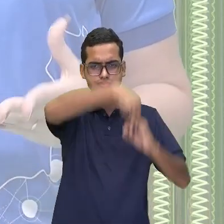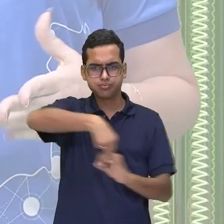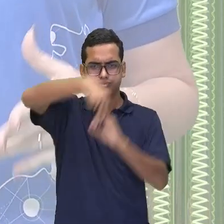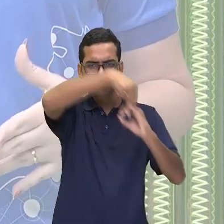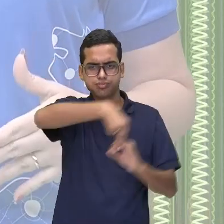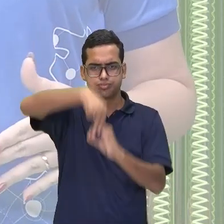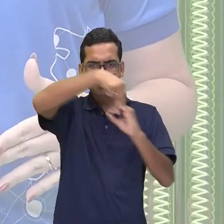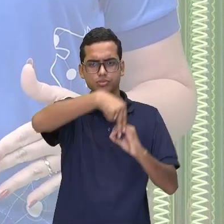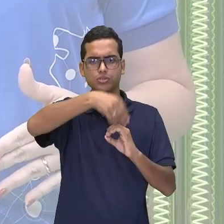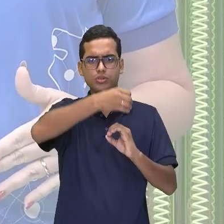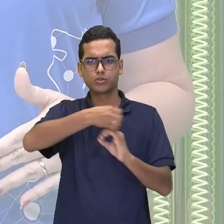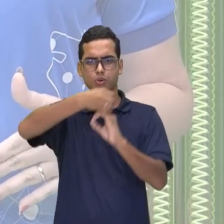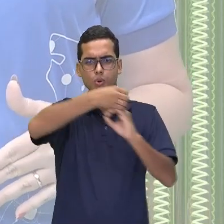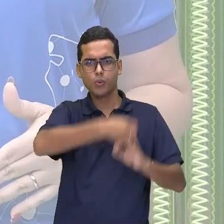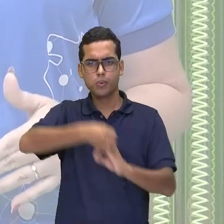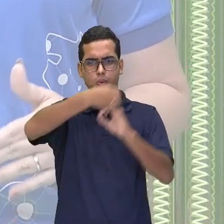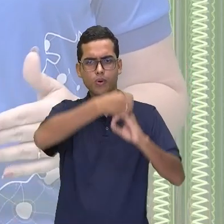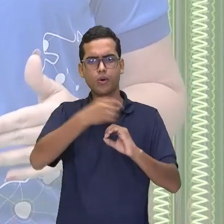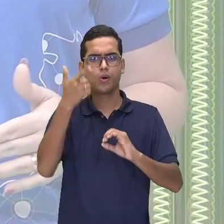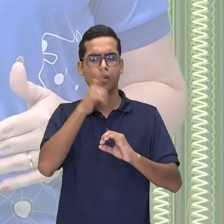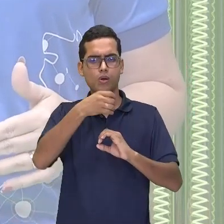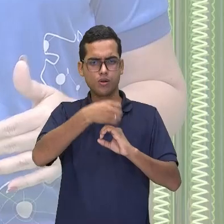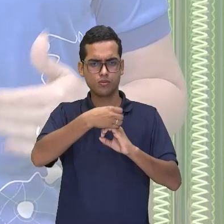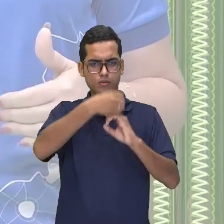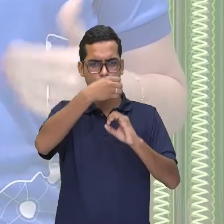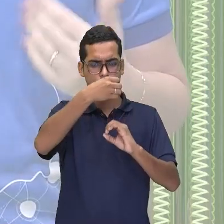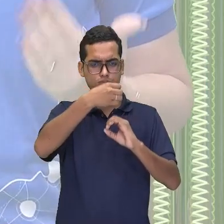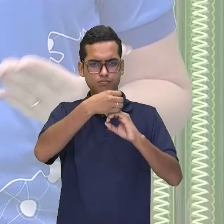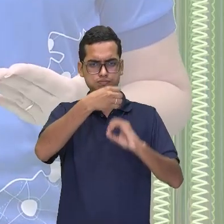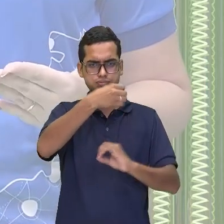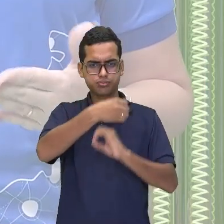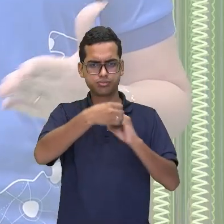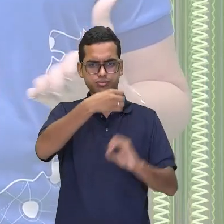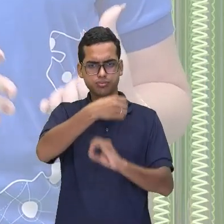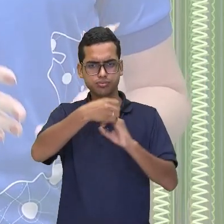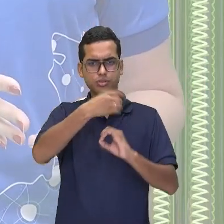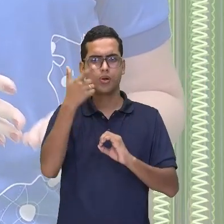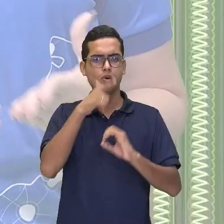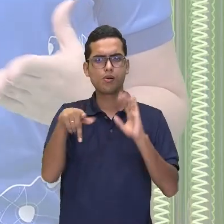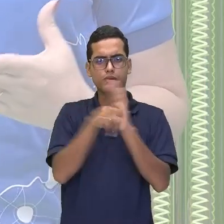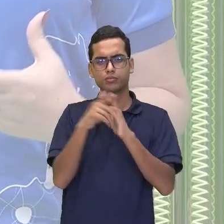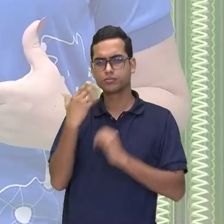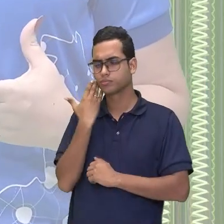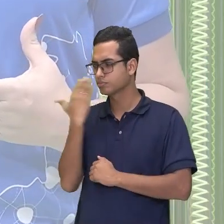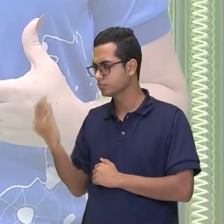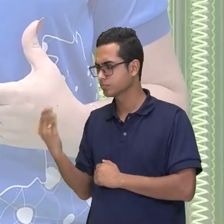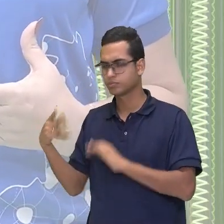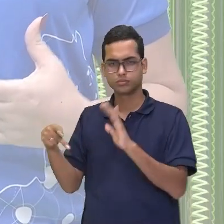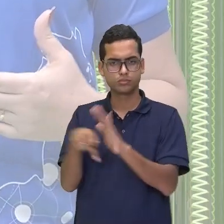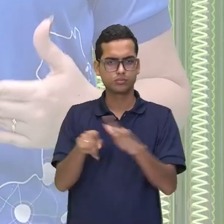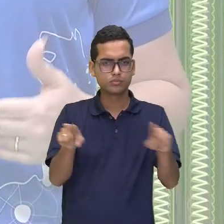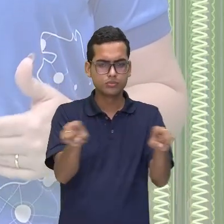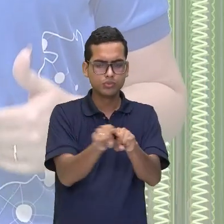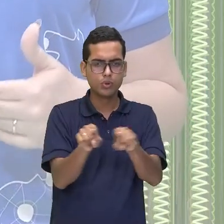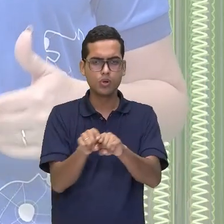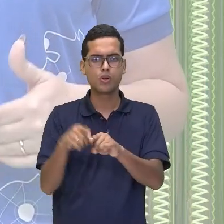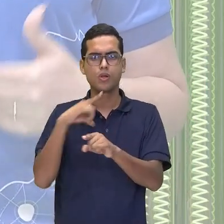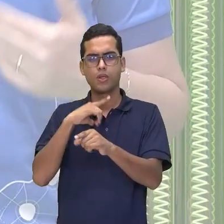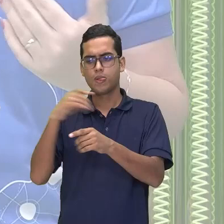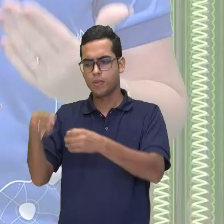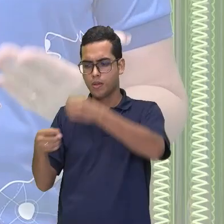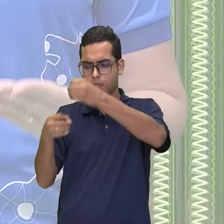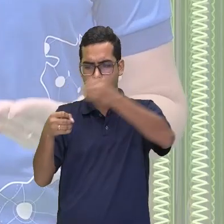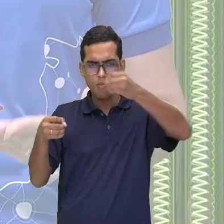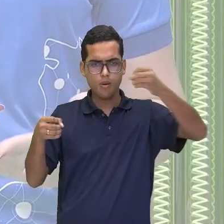combustível. Mas existem aqueles carros que vão ter ali, né, outros tipos de cilindro, tá? Que são,